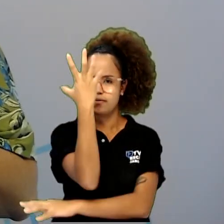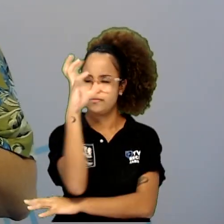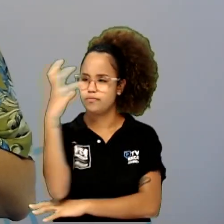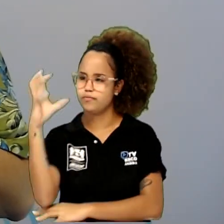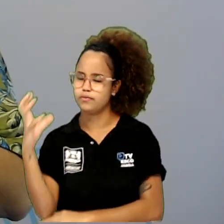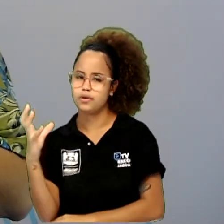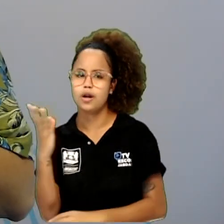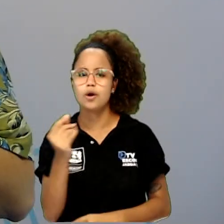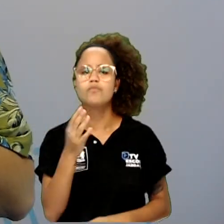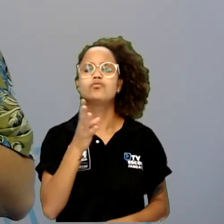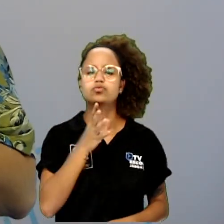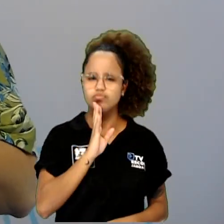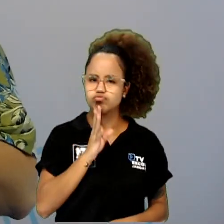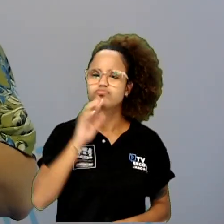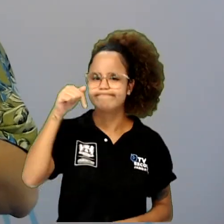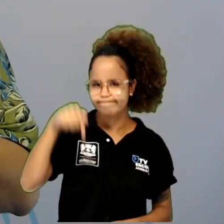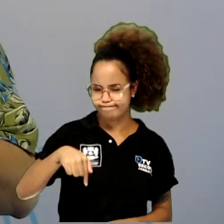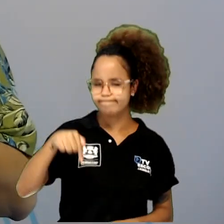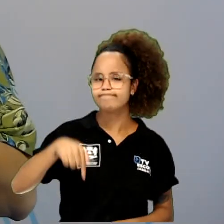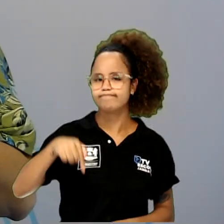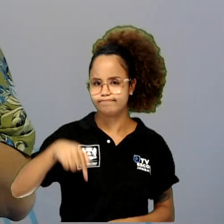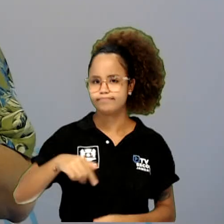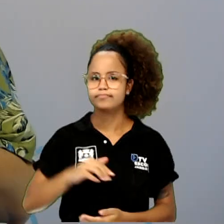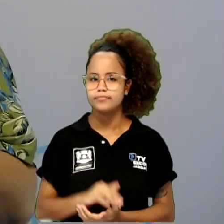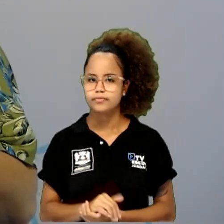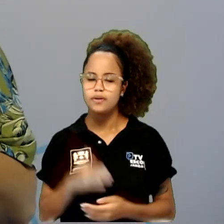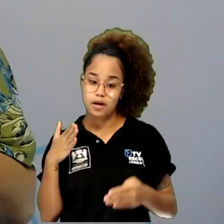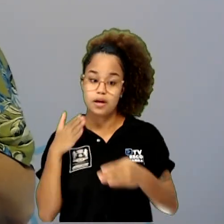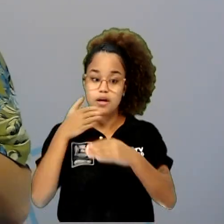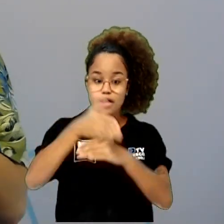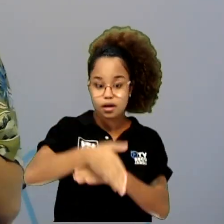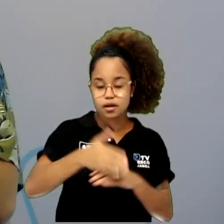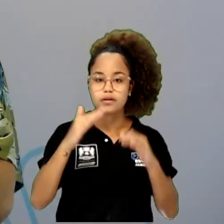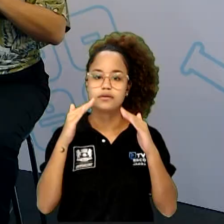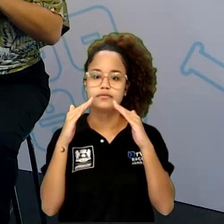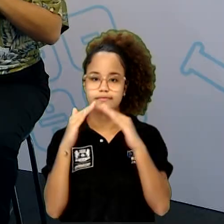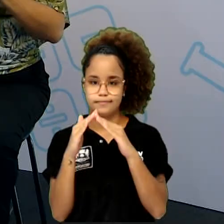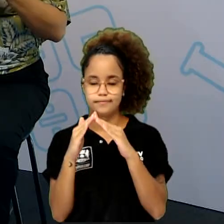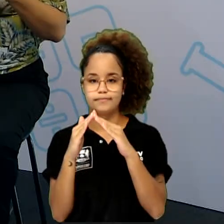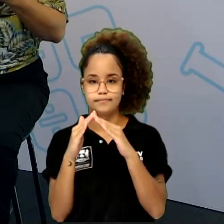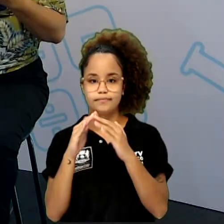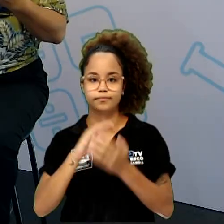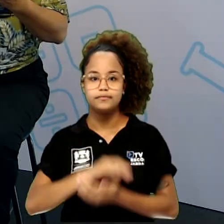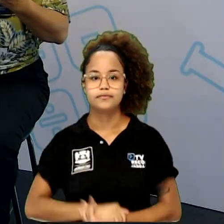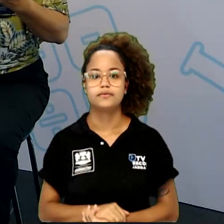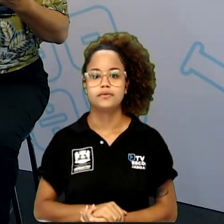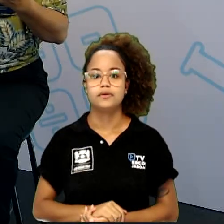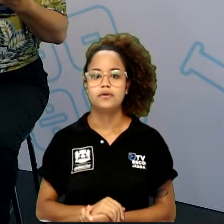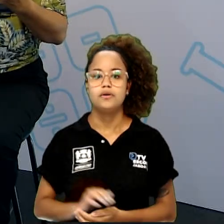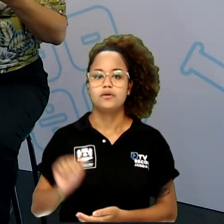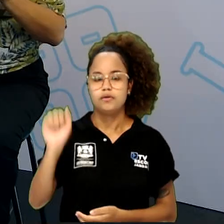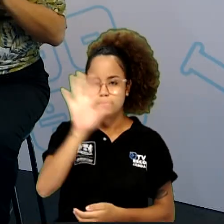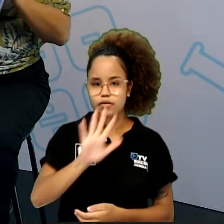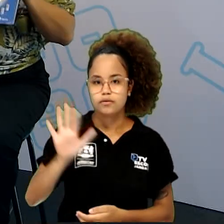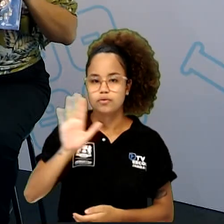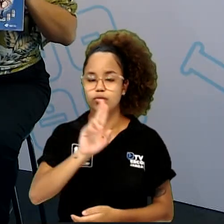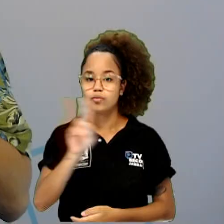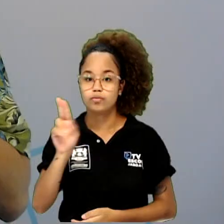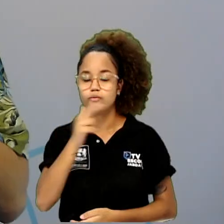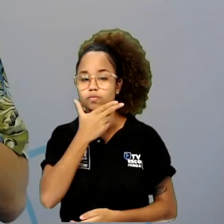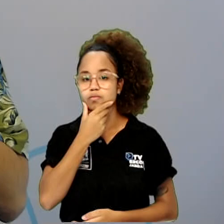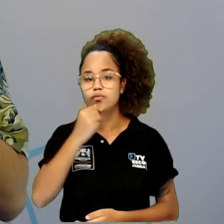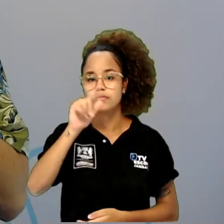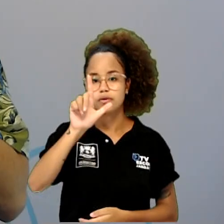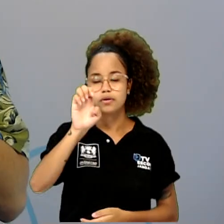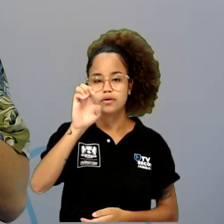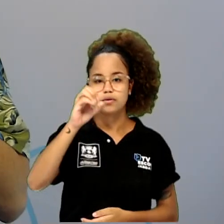muito conhecido nosso aqui, que realmente entra nas casas, né? Então, as ilustrações são do Leonildo Galdino. Esse livro é